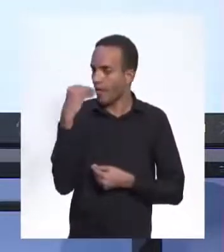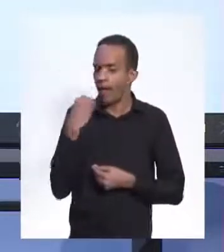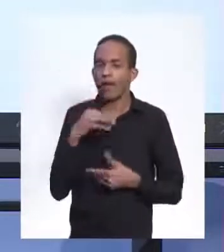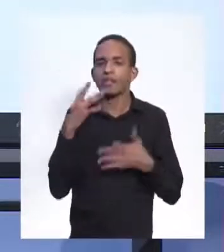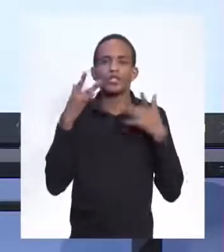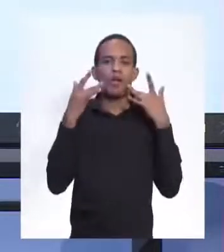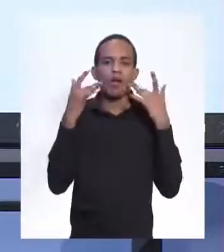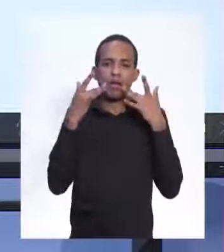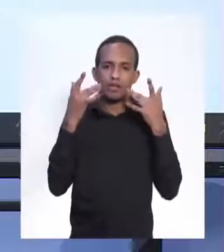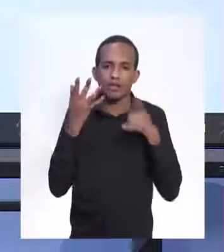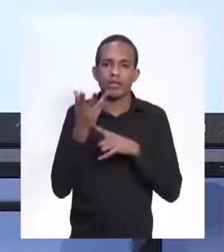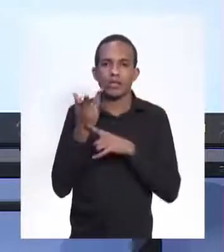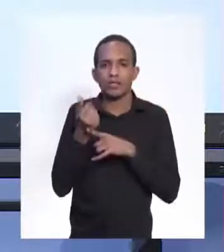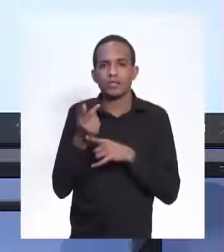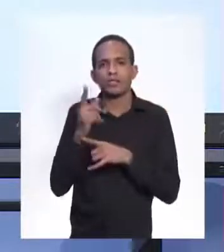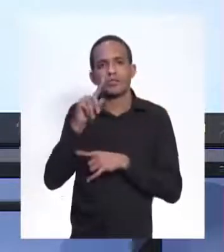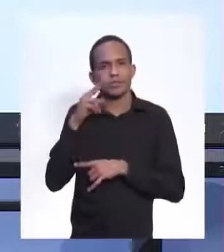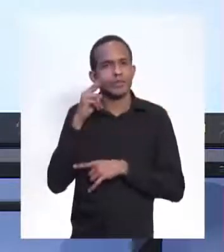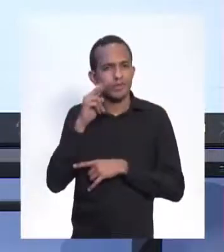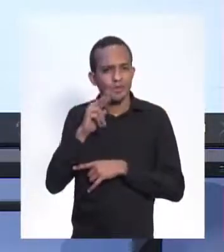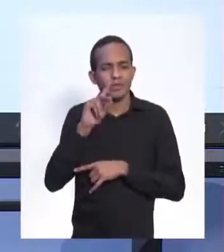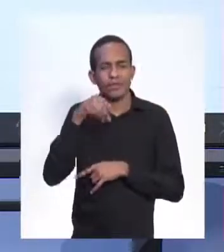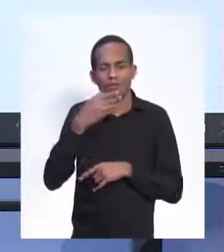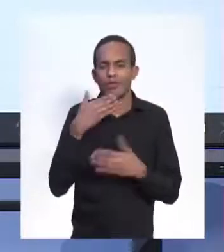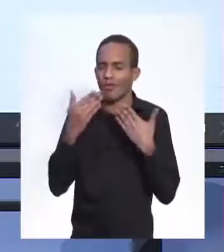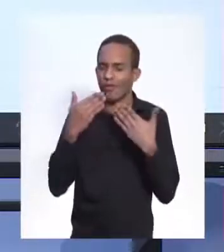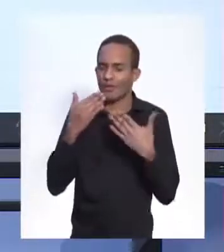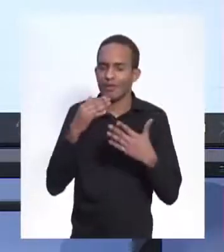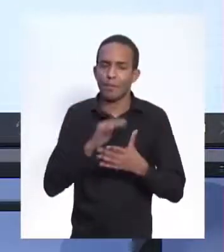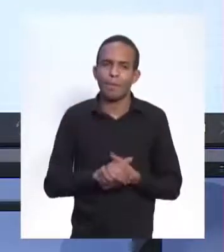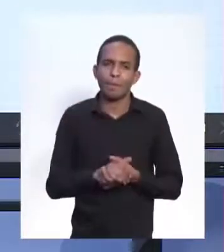artística. A gente assiste e depois a gente volta a conversar.